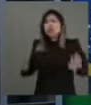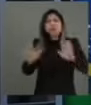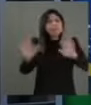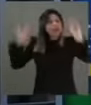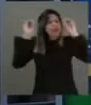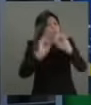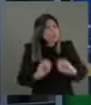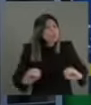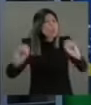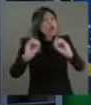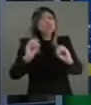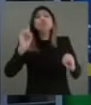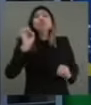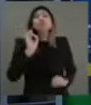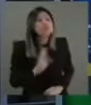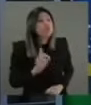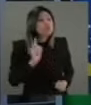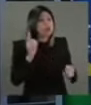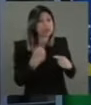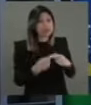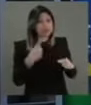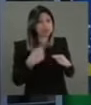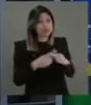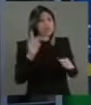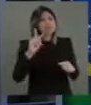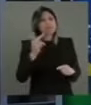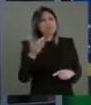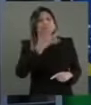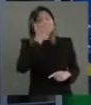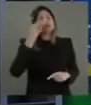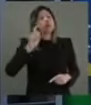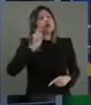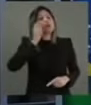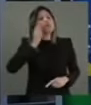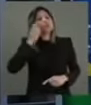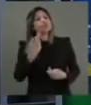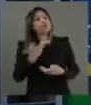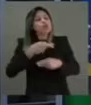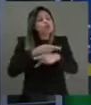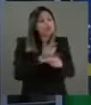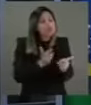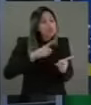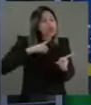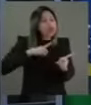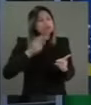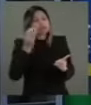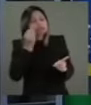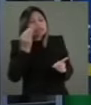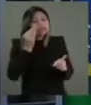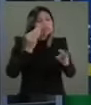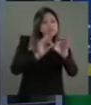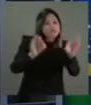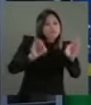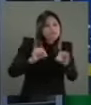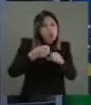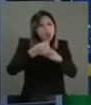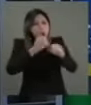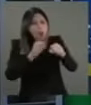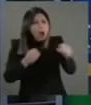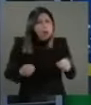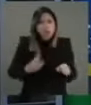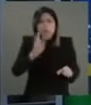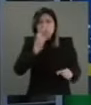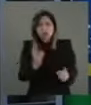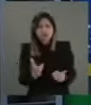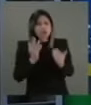só o fato de o antropólogo ir lá abrir o processo de discussão de ampliação daquela área, é mesmo que está jogando uma bomba